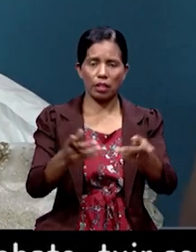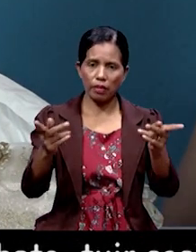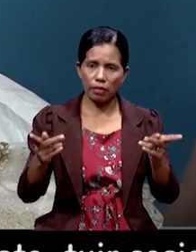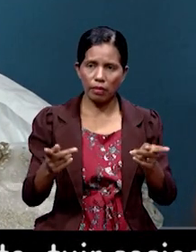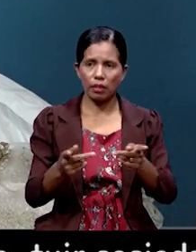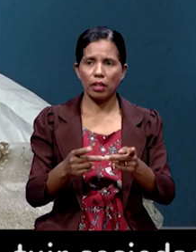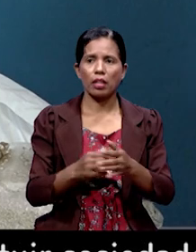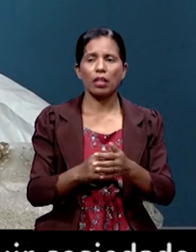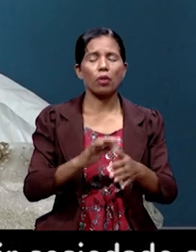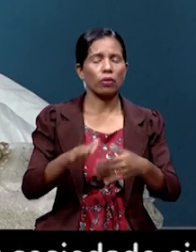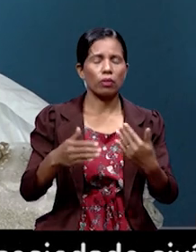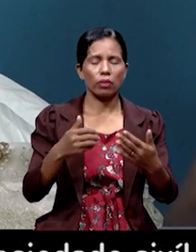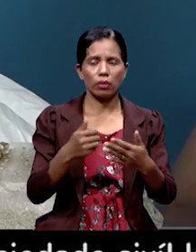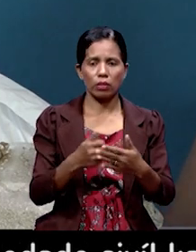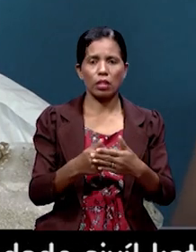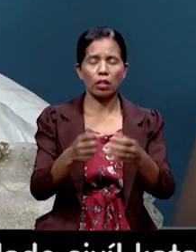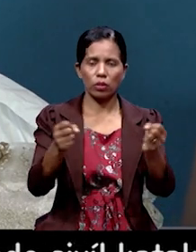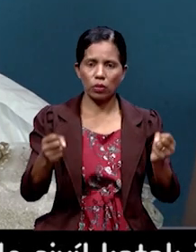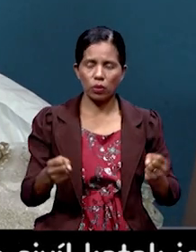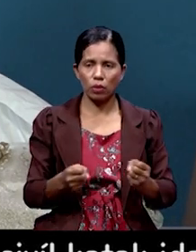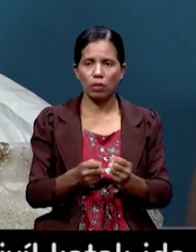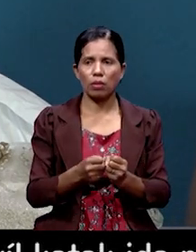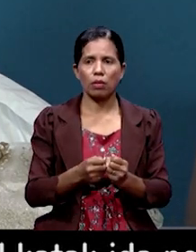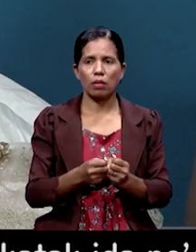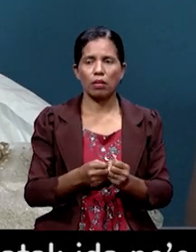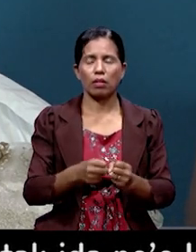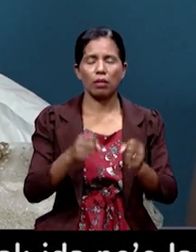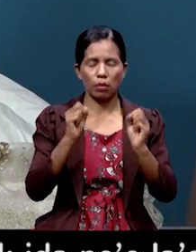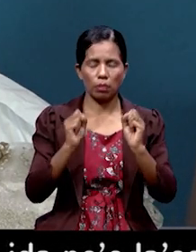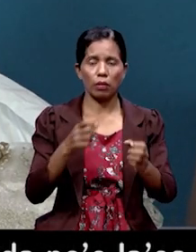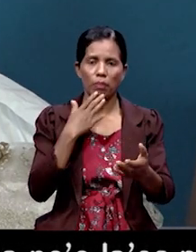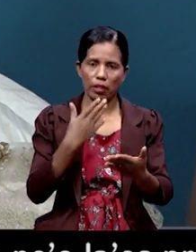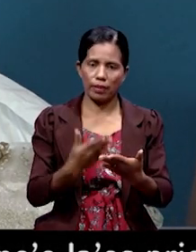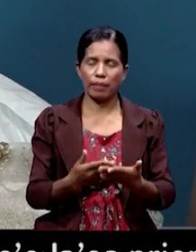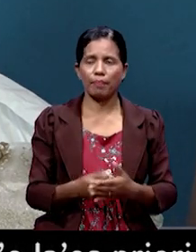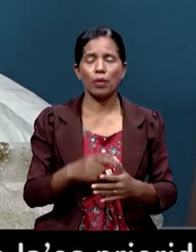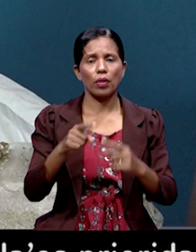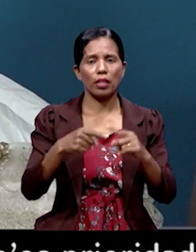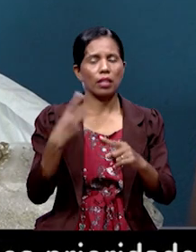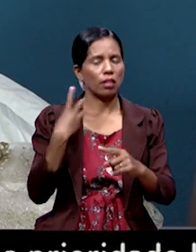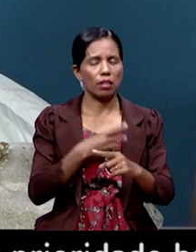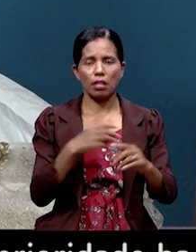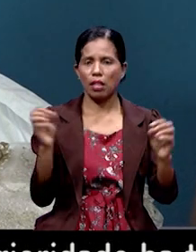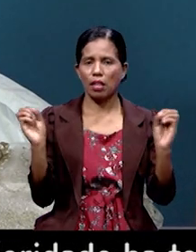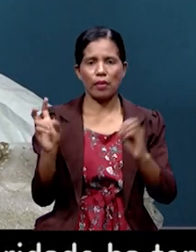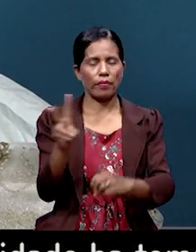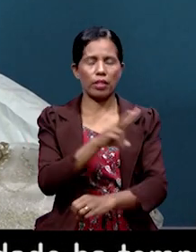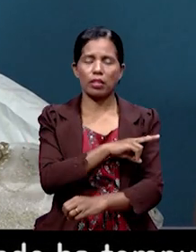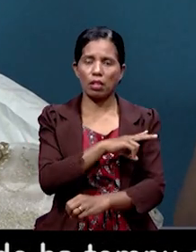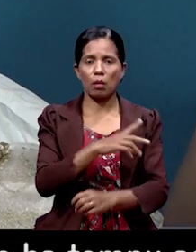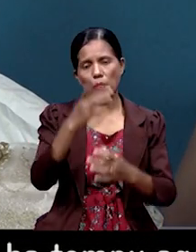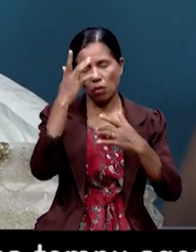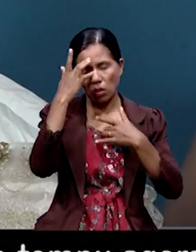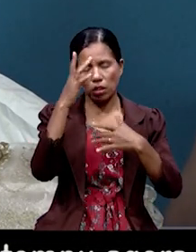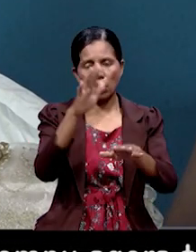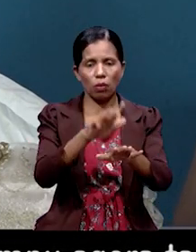mais do que tem aldeia, e tem suco, e tem posto administrativo, o doutor bem saudável. O amigo é pela vacina, mas a morte, né,